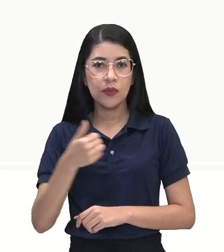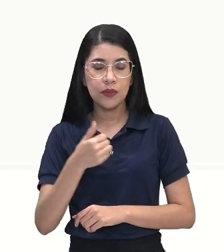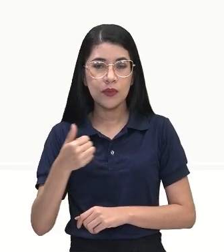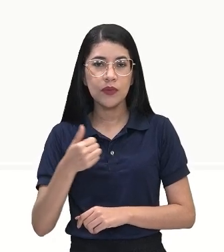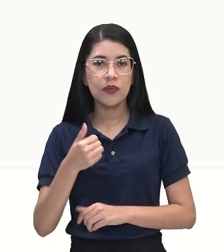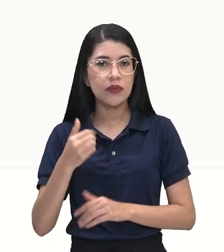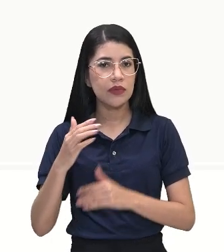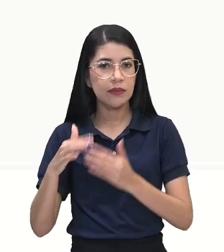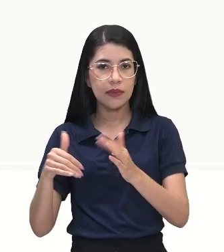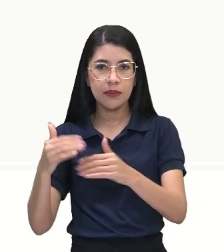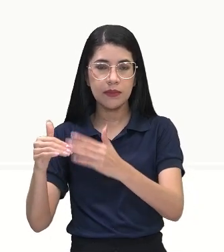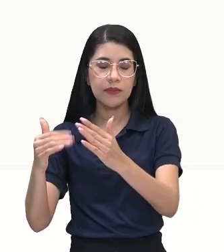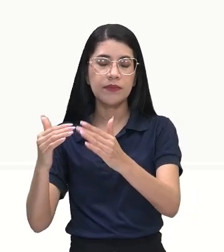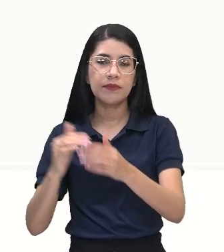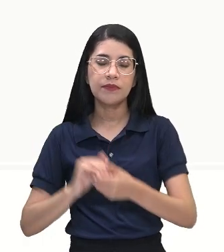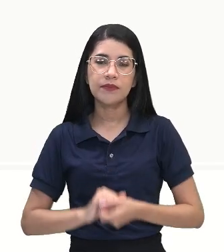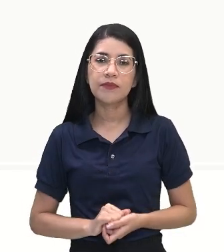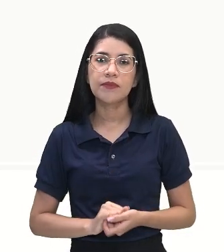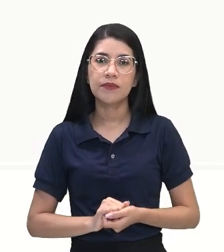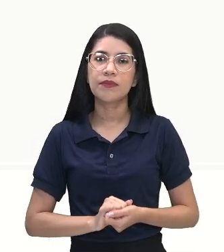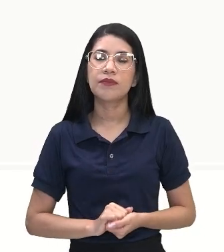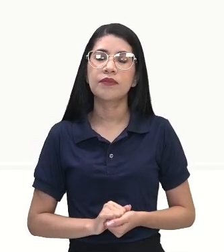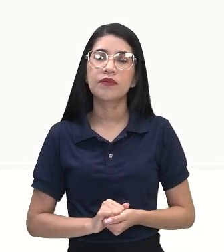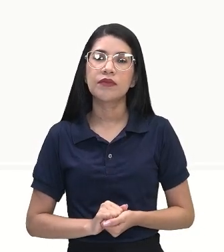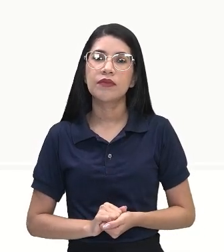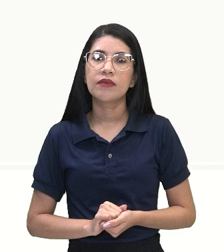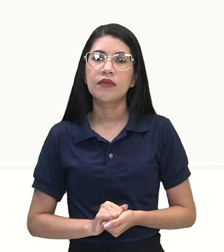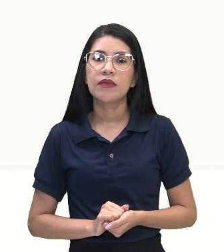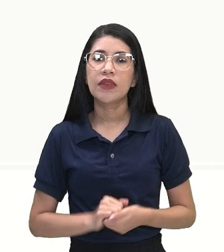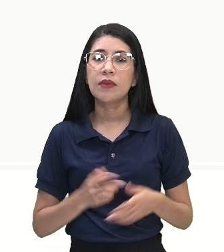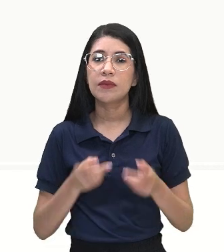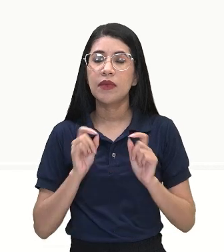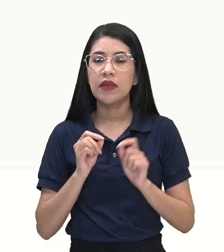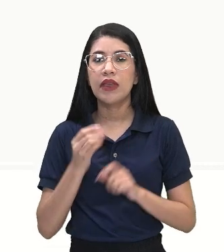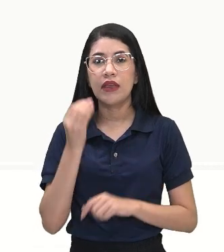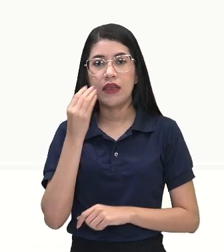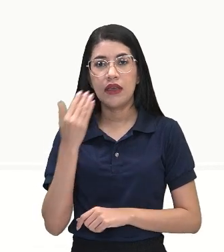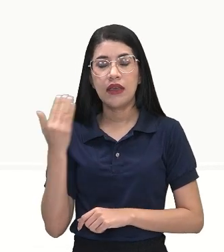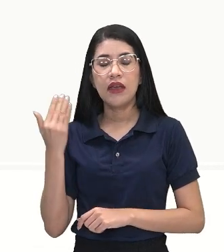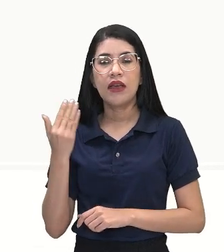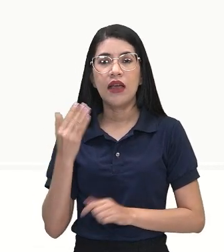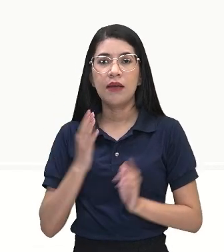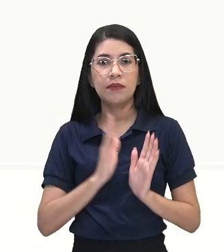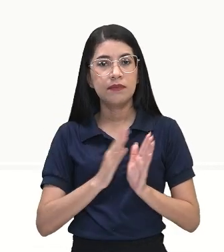e até o infinito, tá bom? Então vejam que as sequências numéricas, elas,